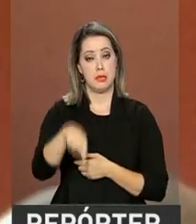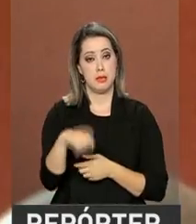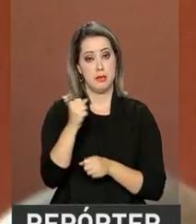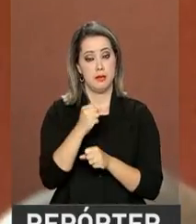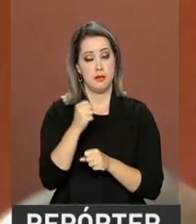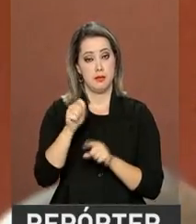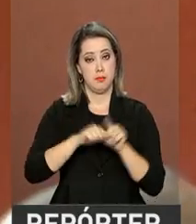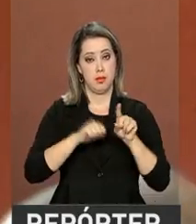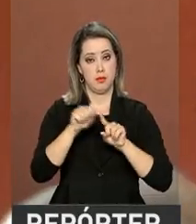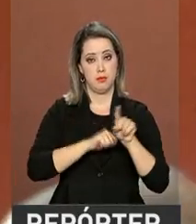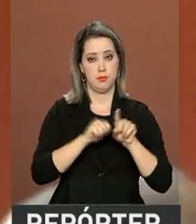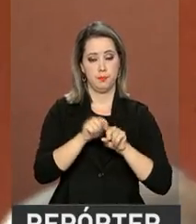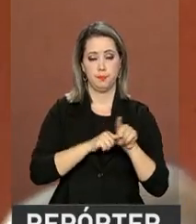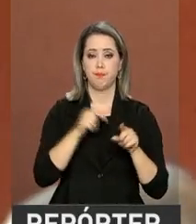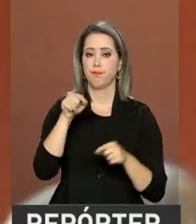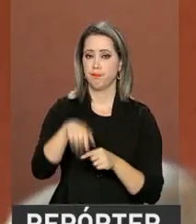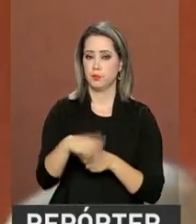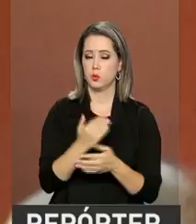do